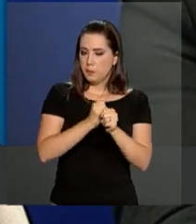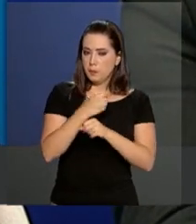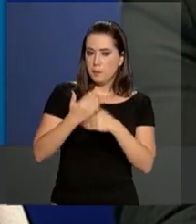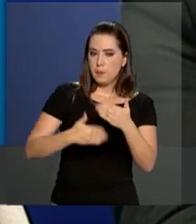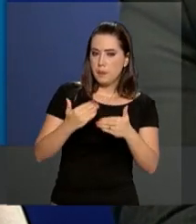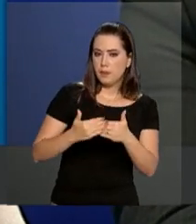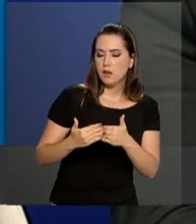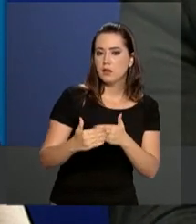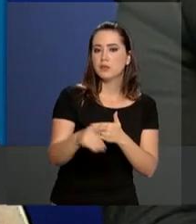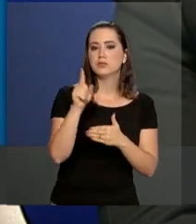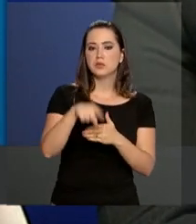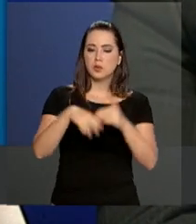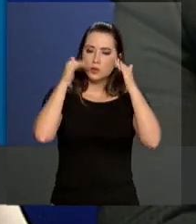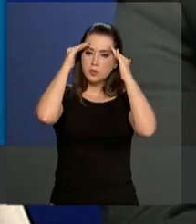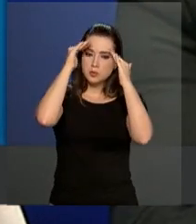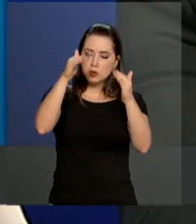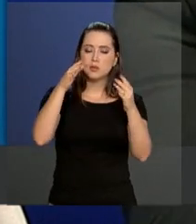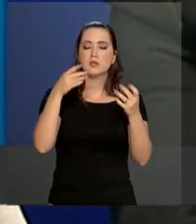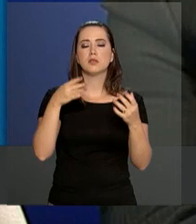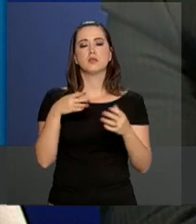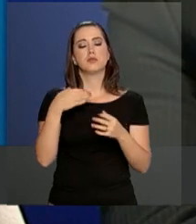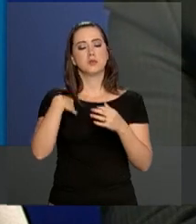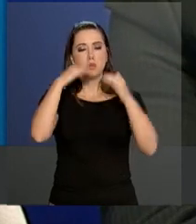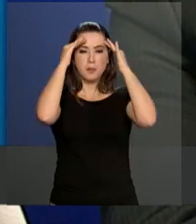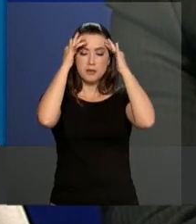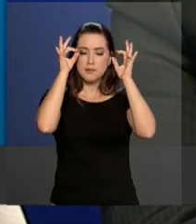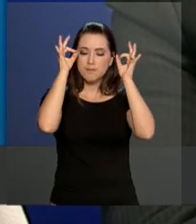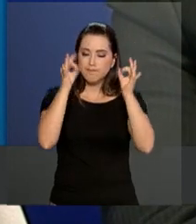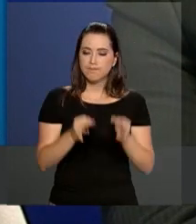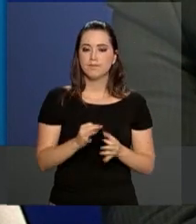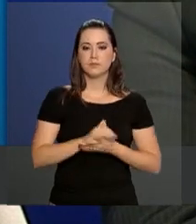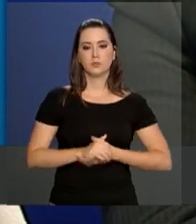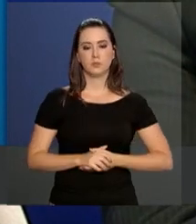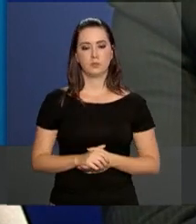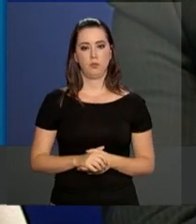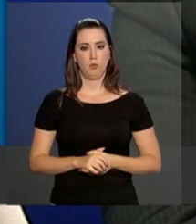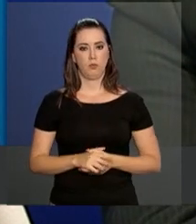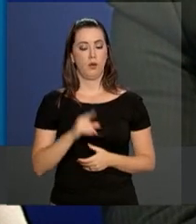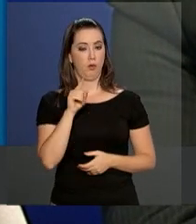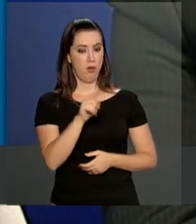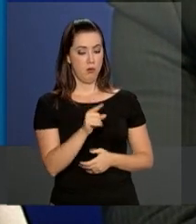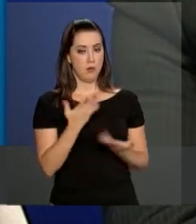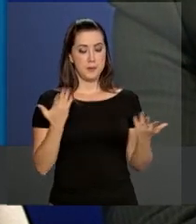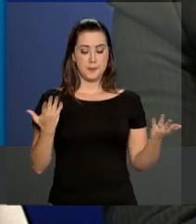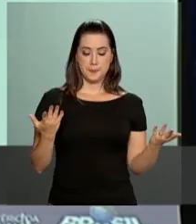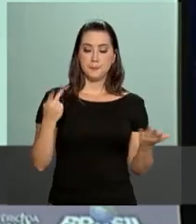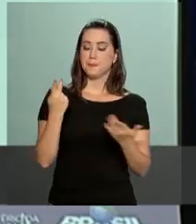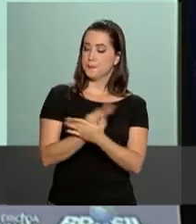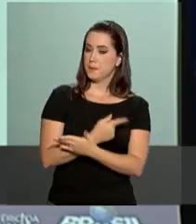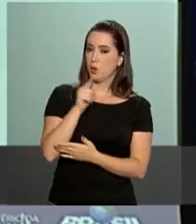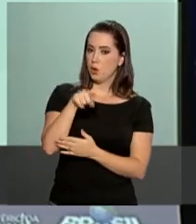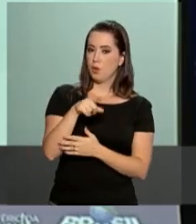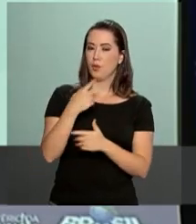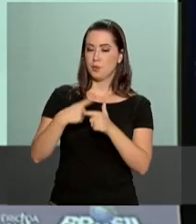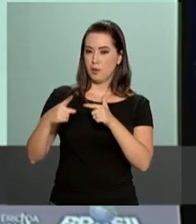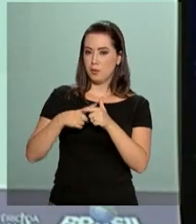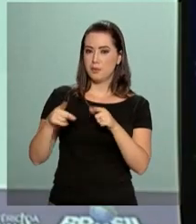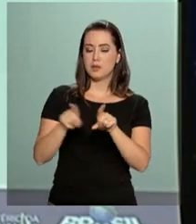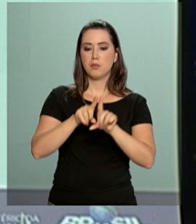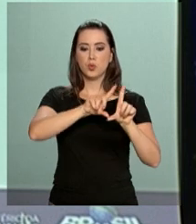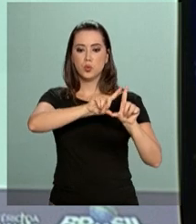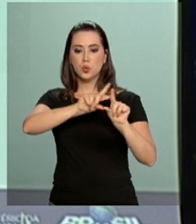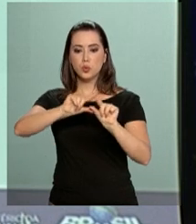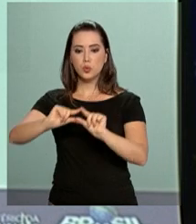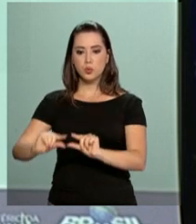estão sendo compreendidas e devidamente obedecidas né a aas as ocorrências também diminuíram muito